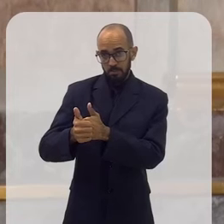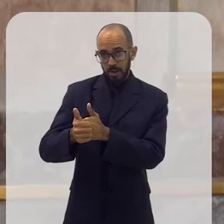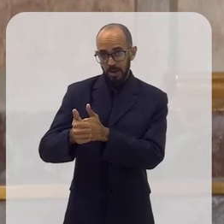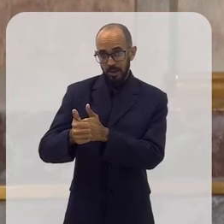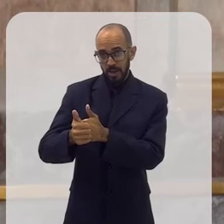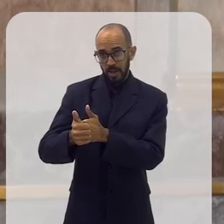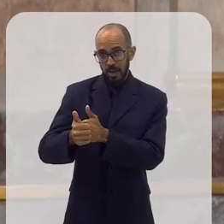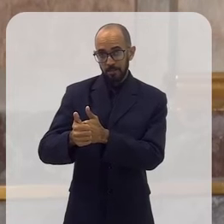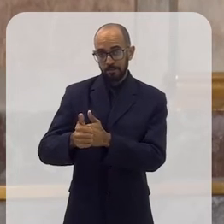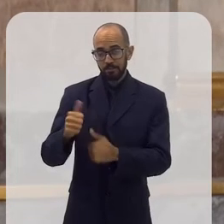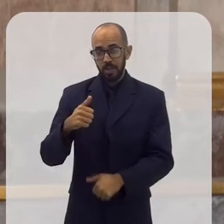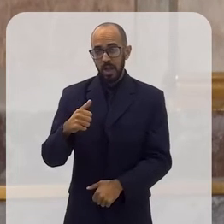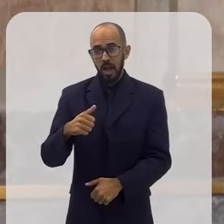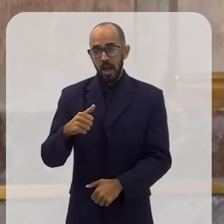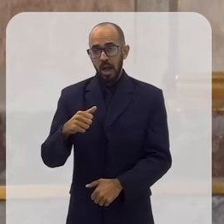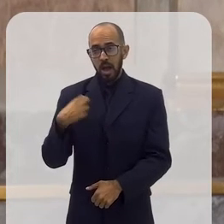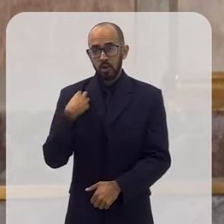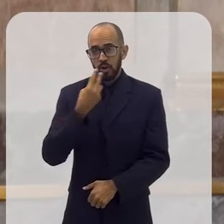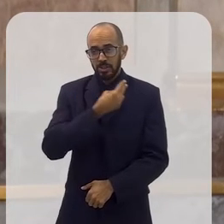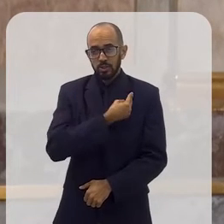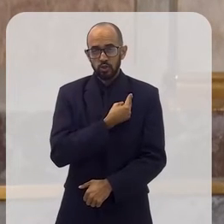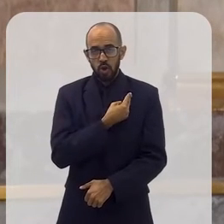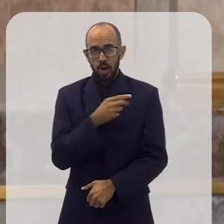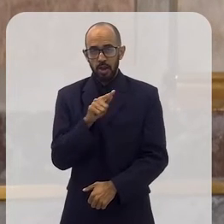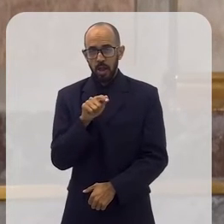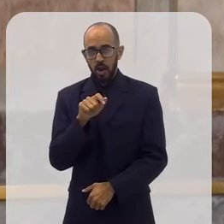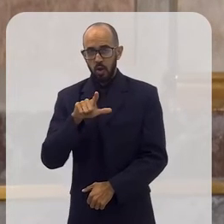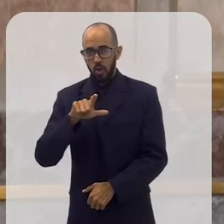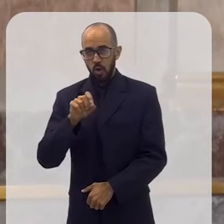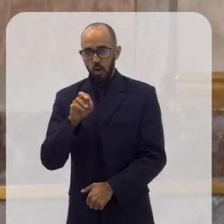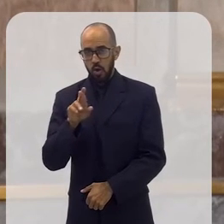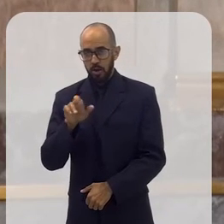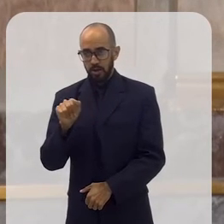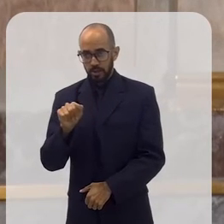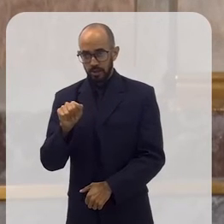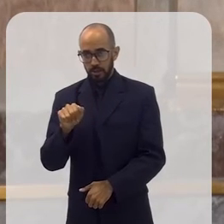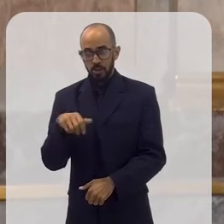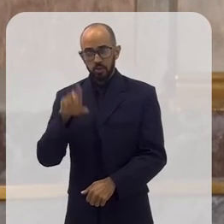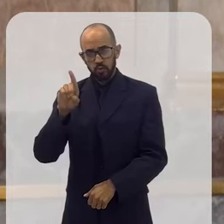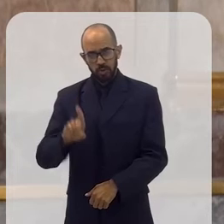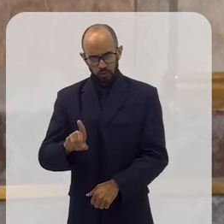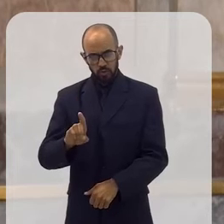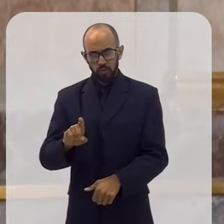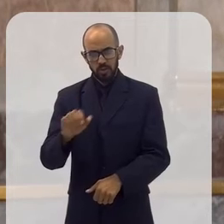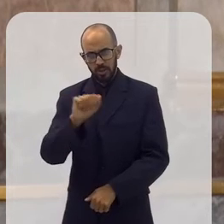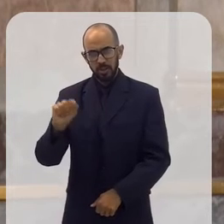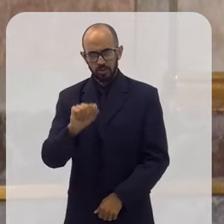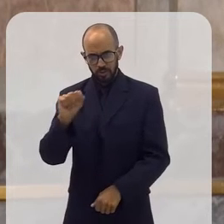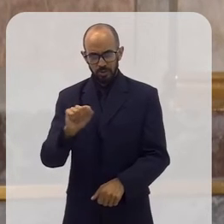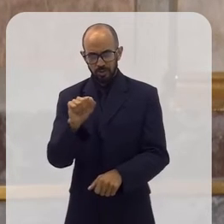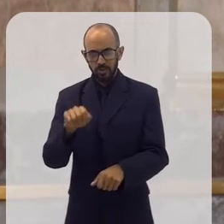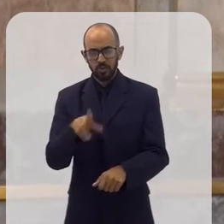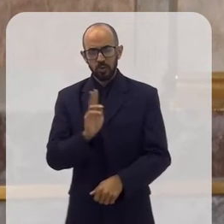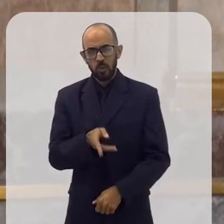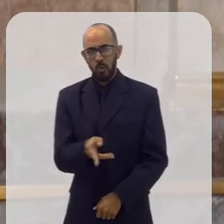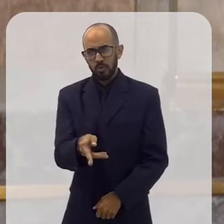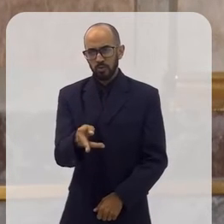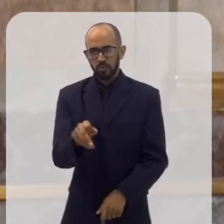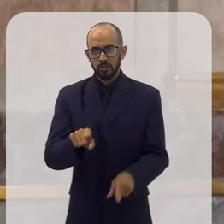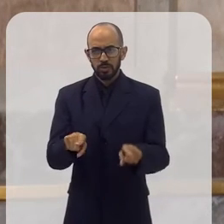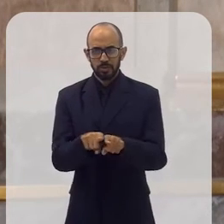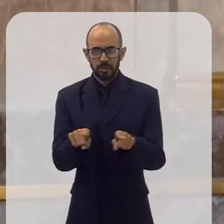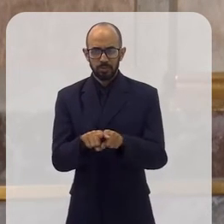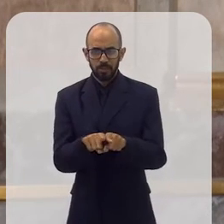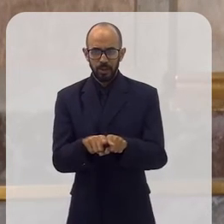esse lar Nossa Senhora da Glória, com a diretoria da associação, que ainda também